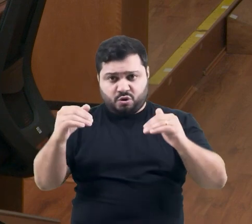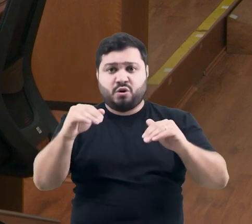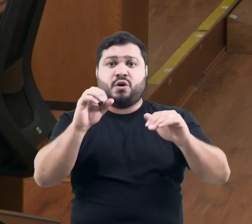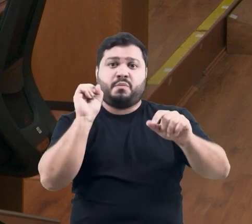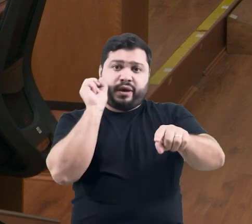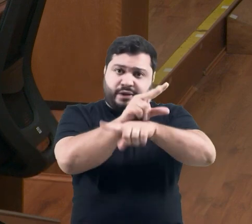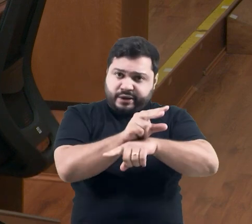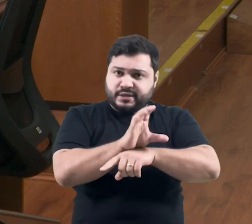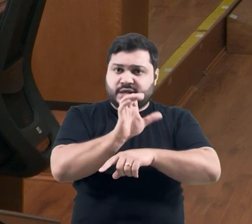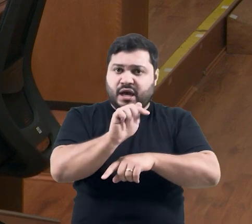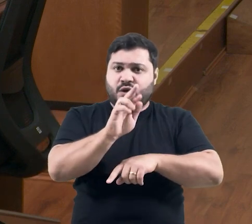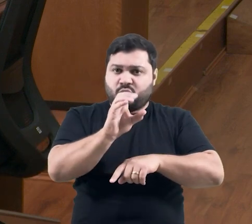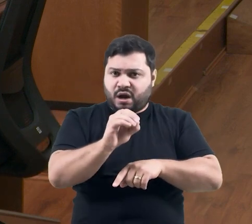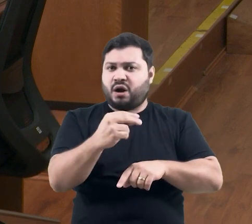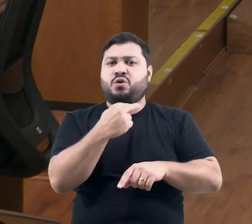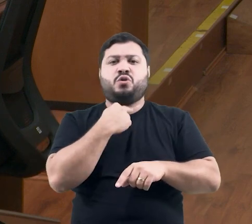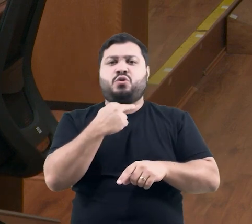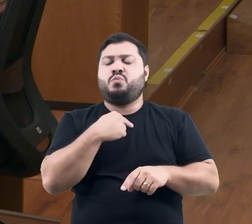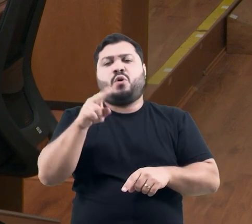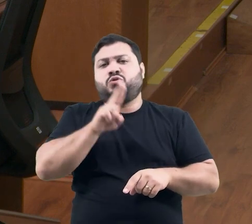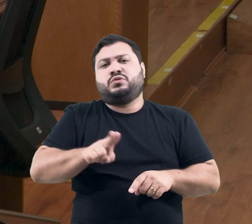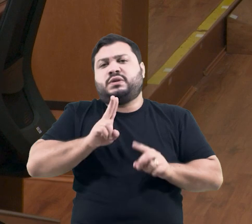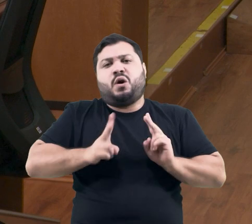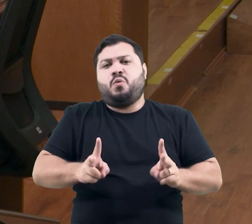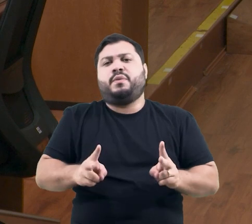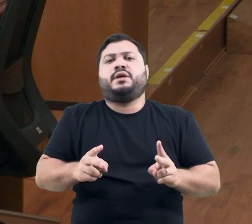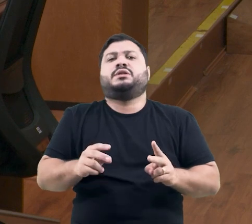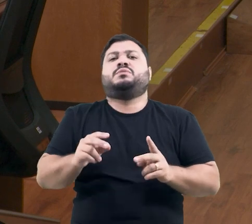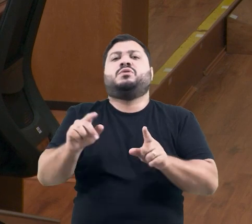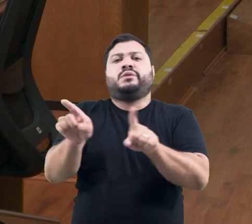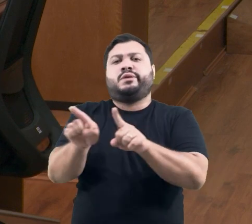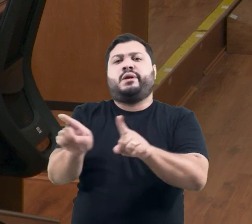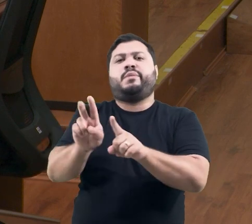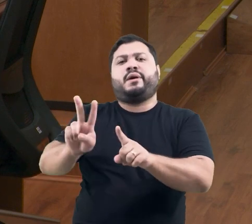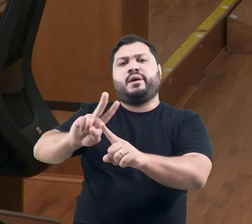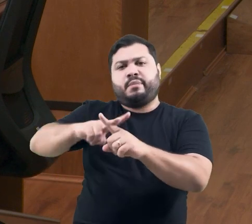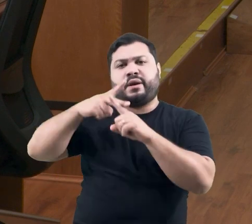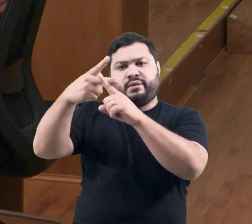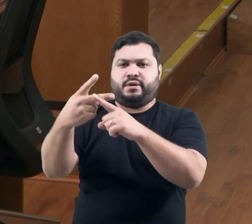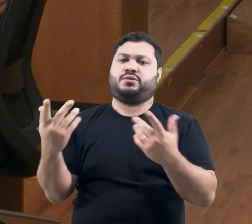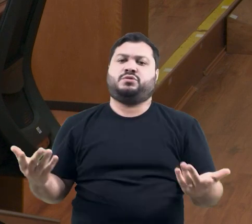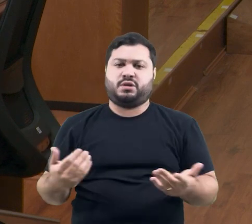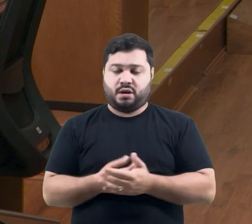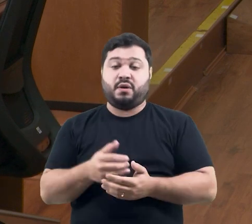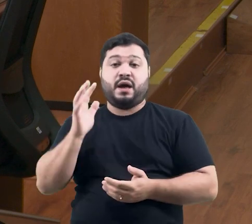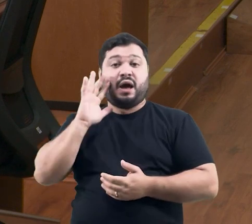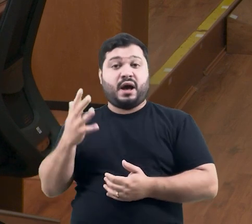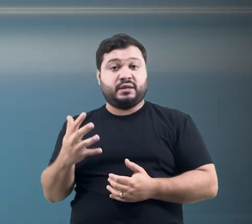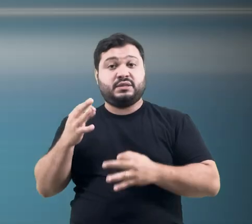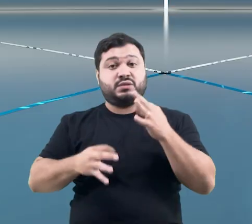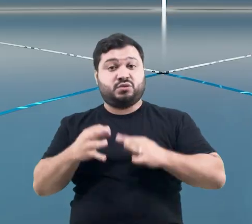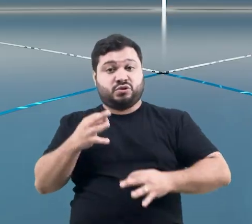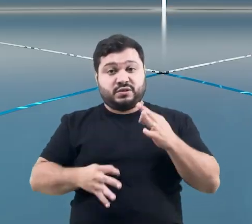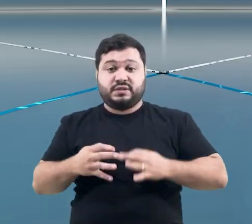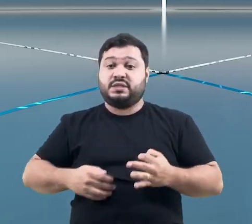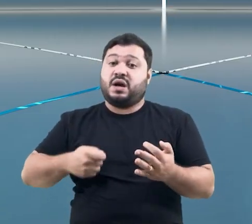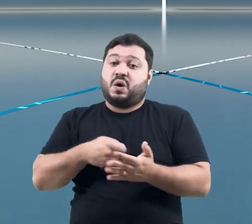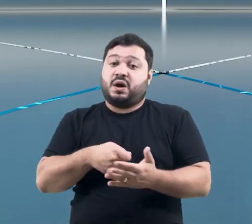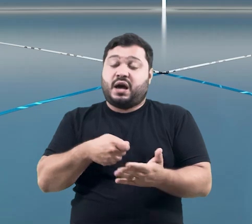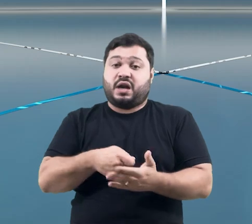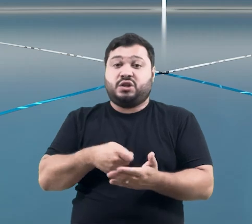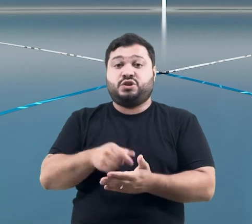superior para preencher o requisito de ingresso no cargo, não pode o mesmo título ser considerado para a concessão do adicional. Uma